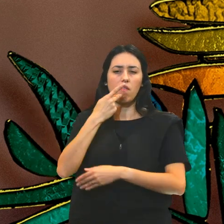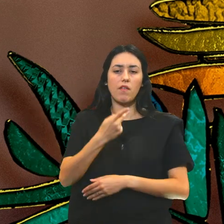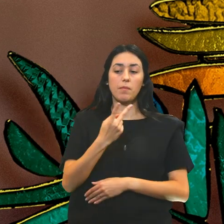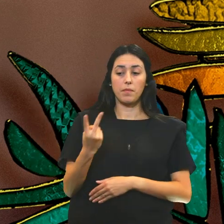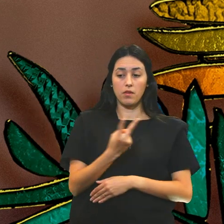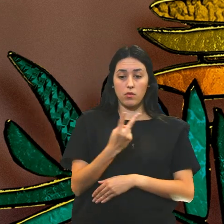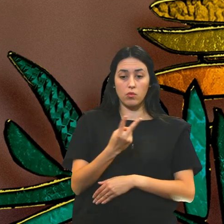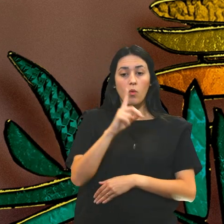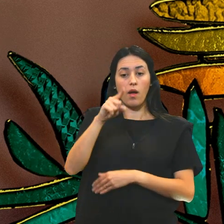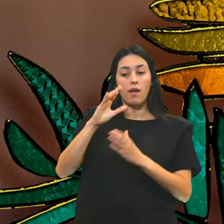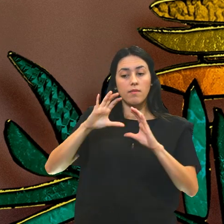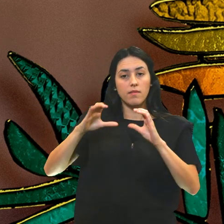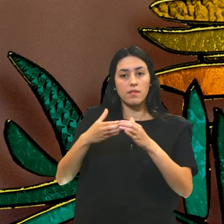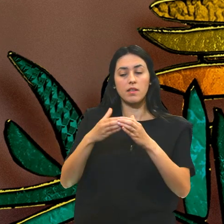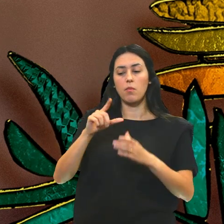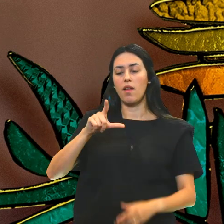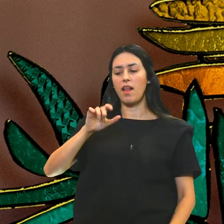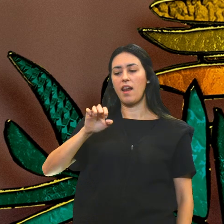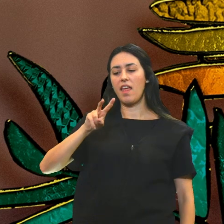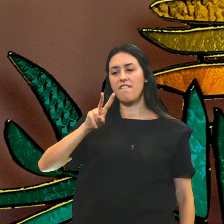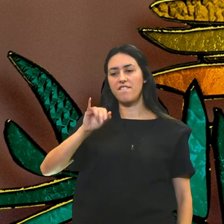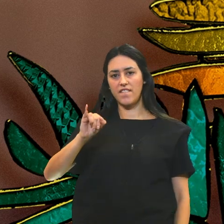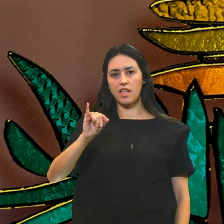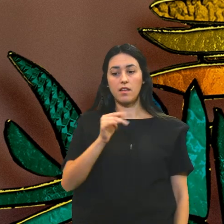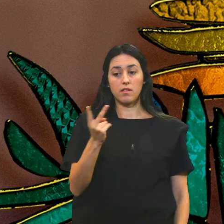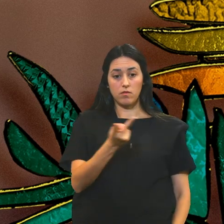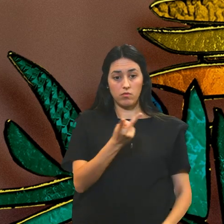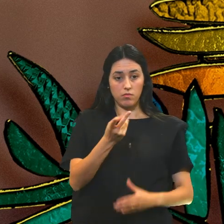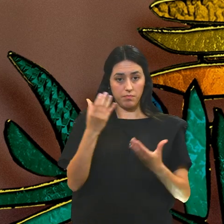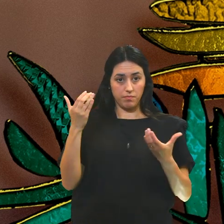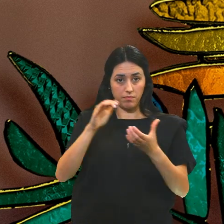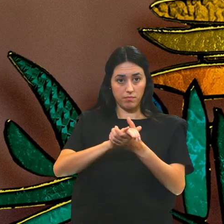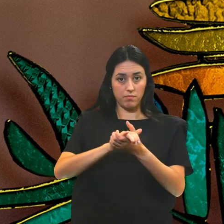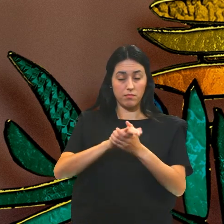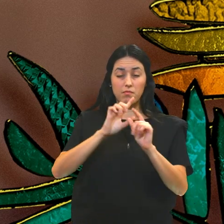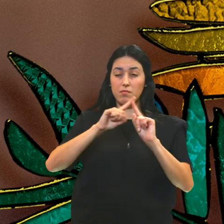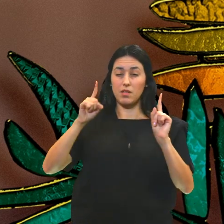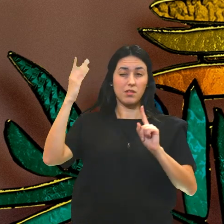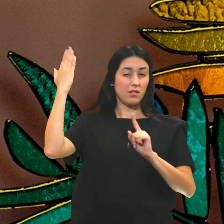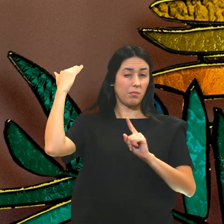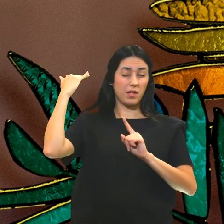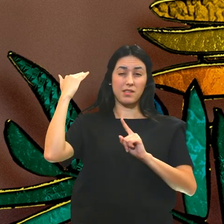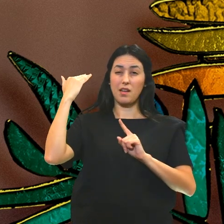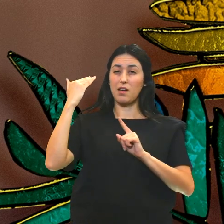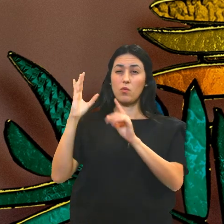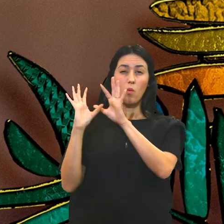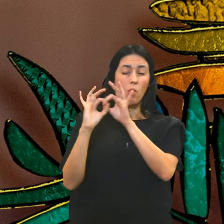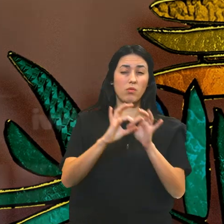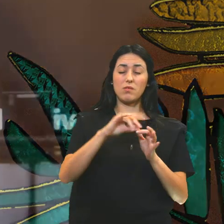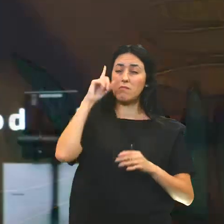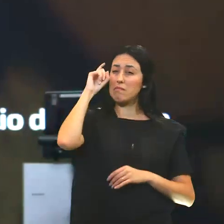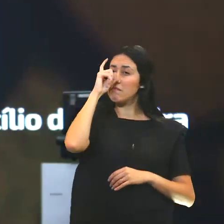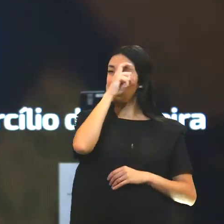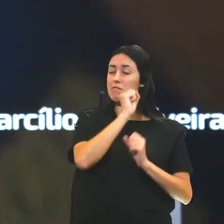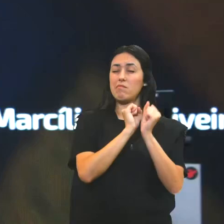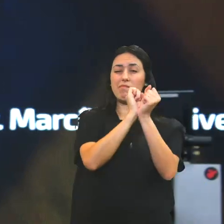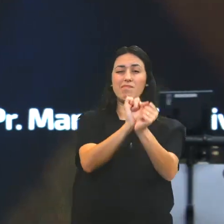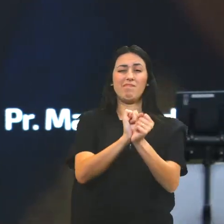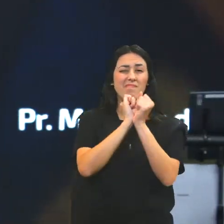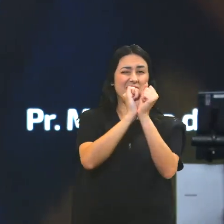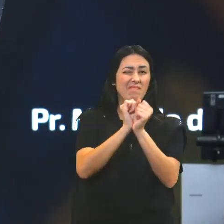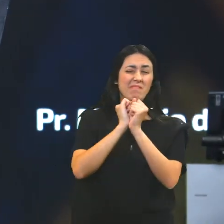Levi se casam num contexto difícil. Em tempo de perseguição, em tempo de escravidão, em tempo